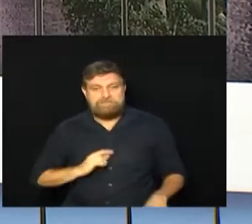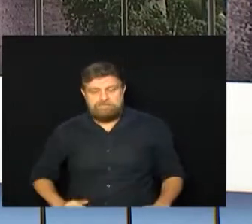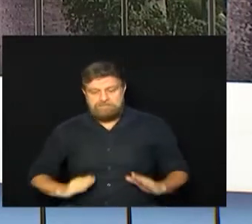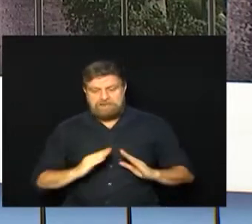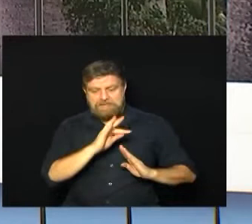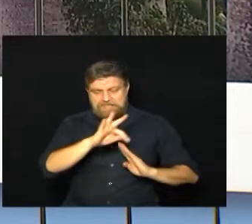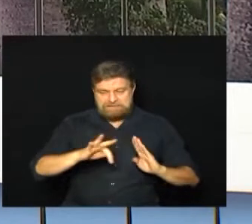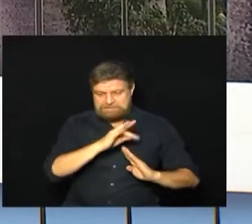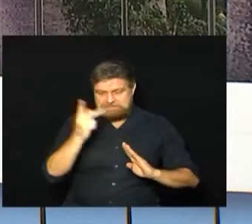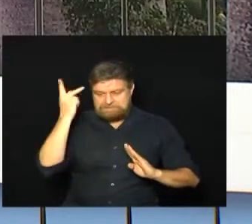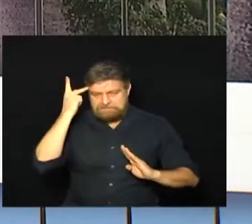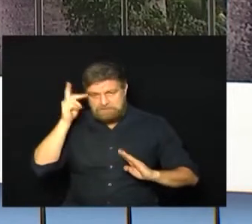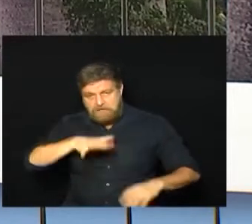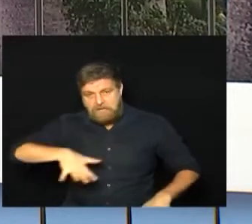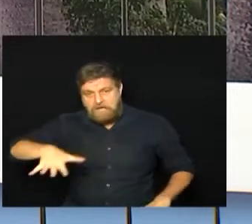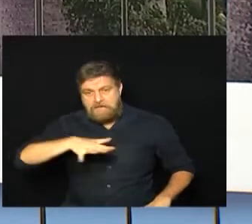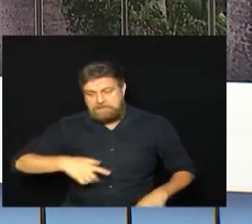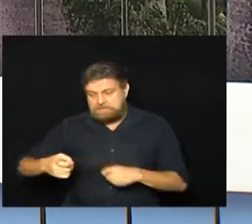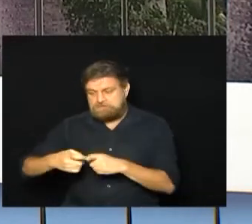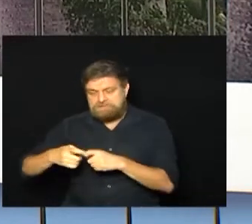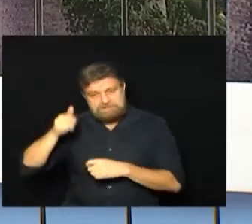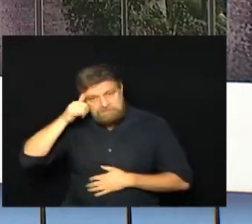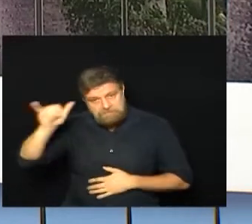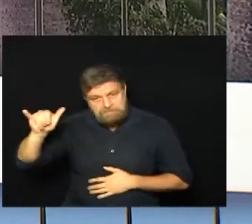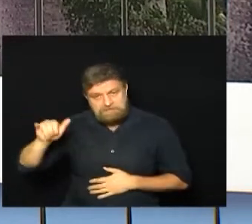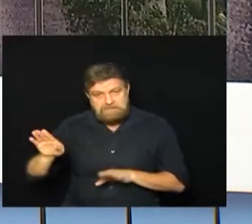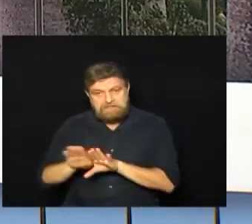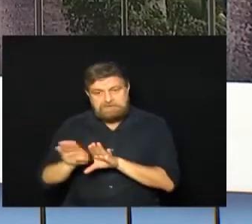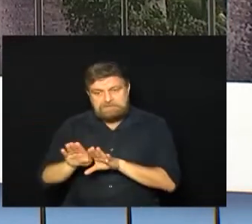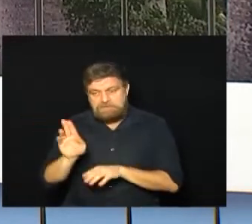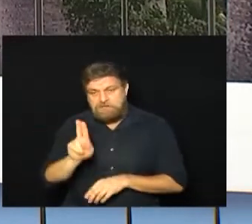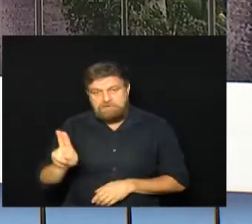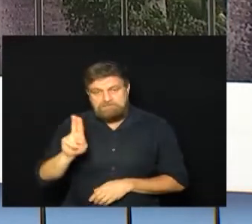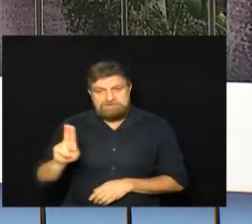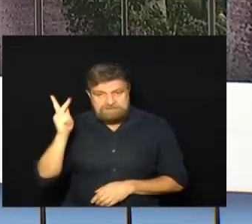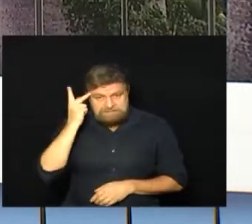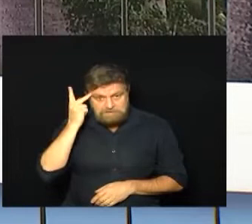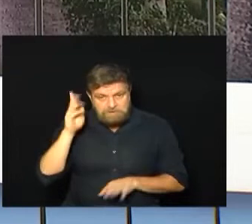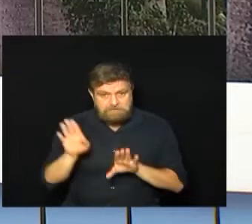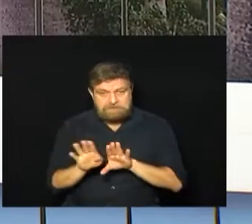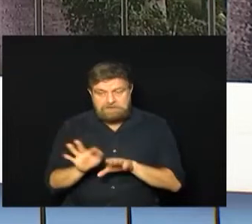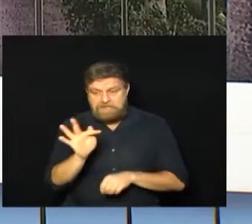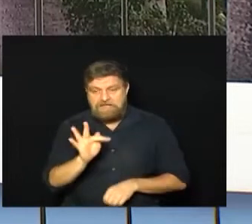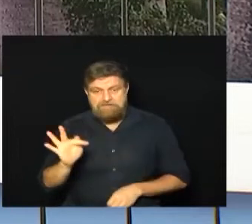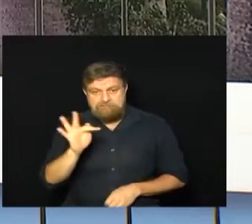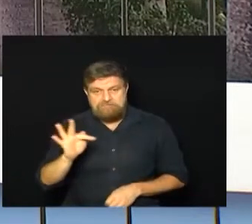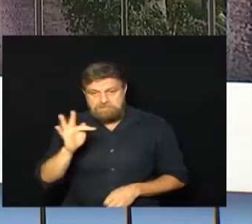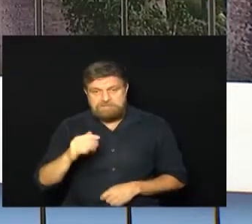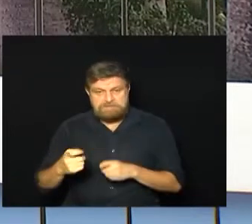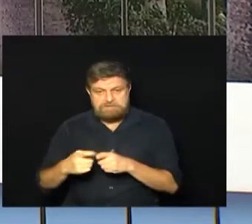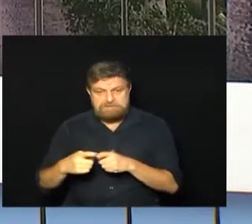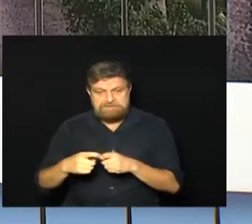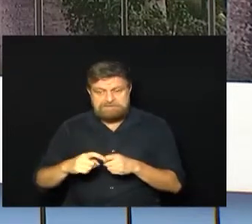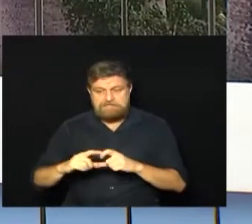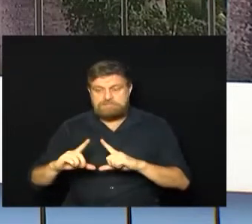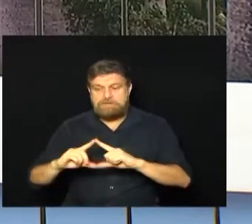de São Paulo, o Departamento de Medicina Preventiva e Tropical da Universidade de São Paulo e a Faculdade de Medicina da Universidade de